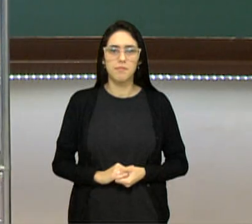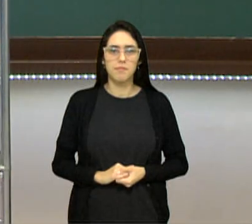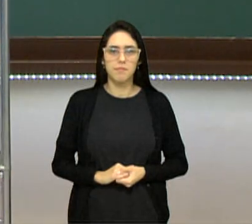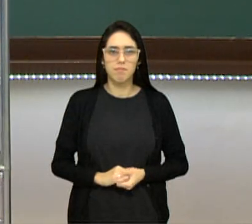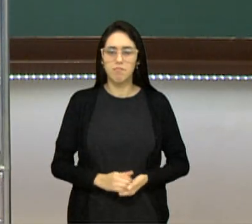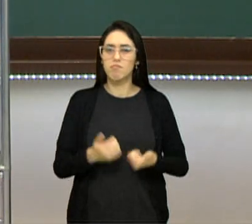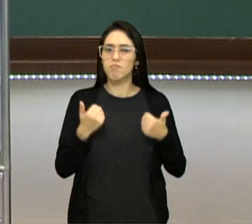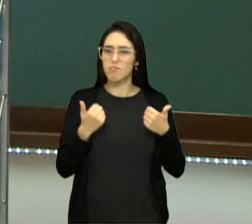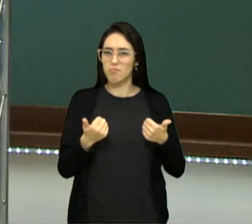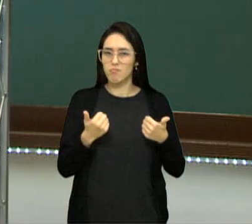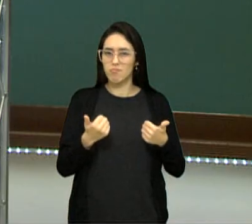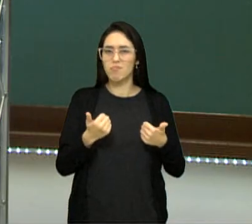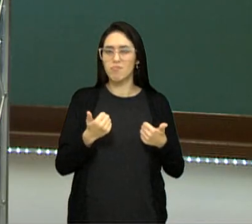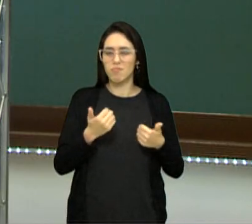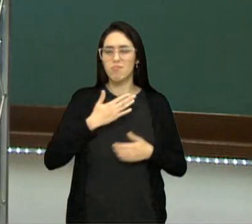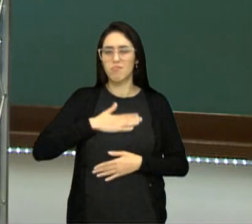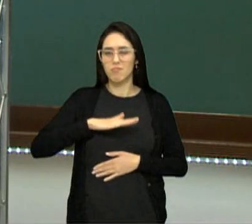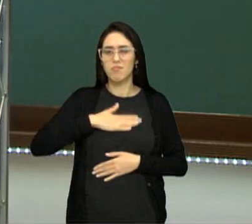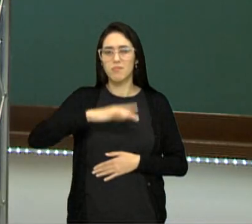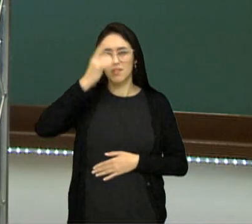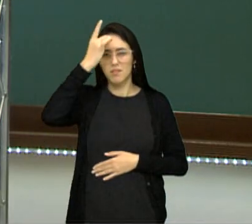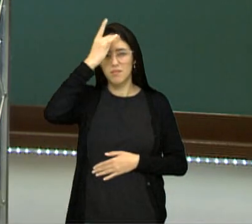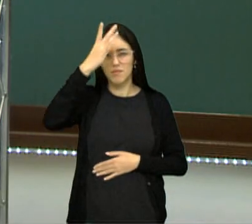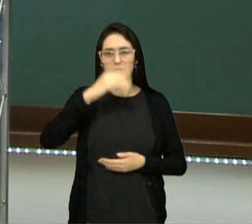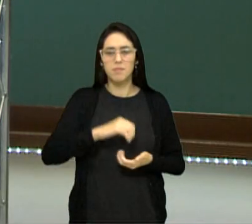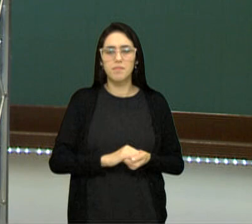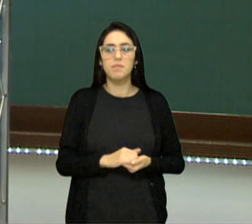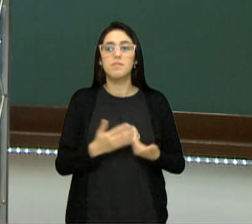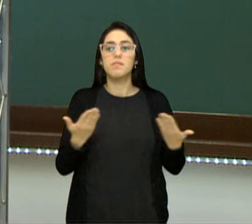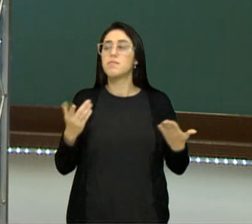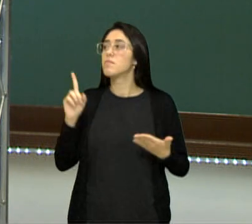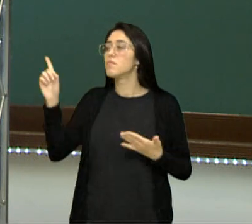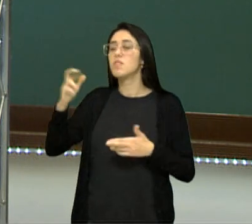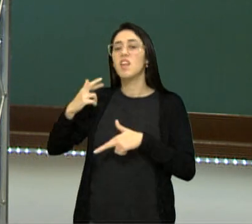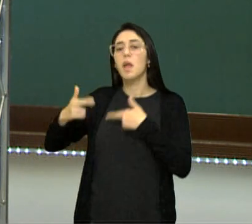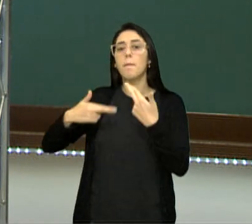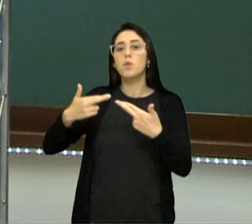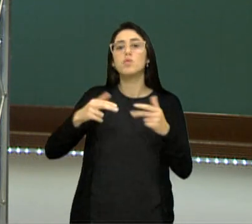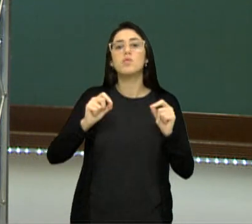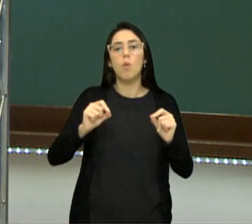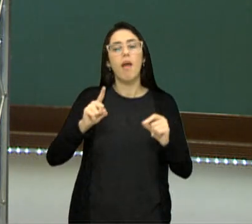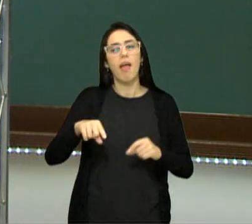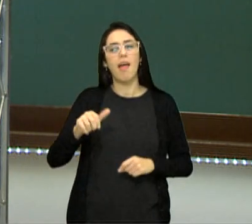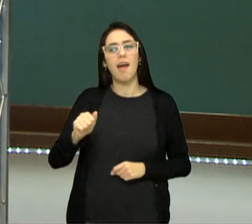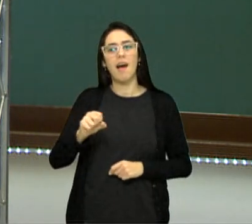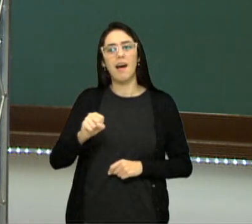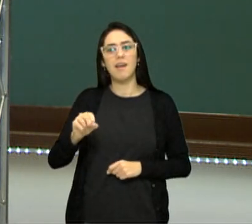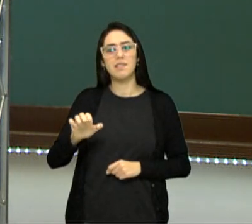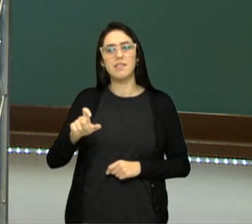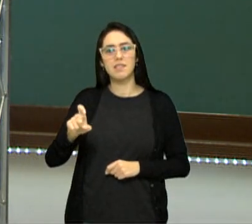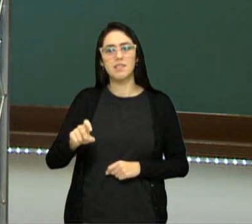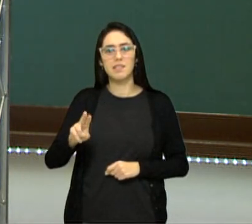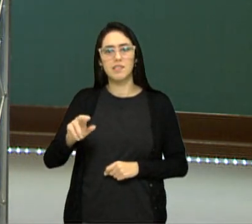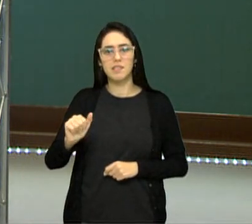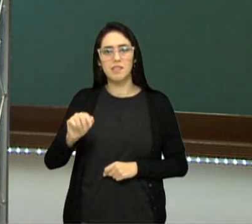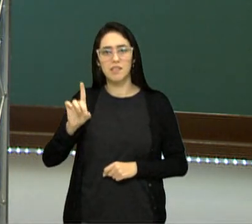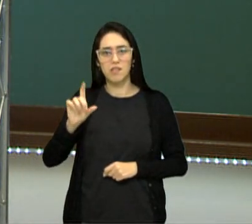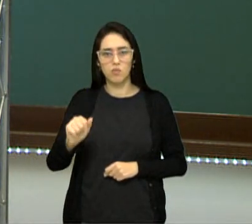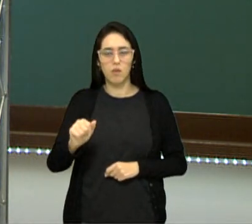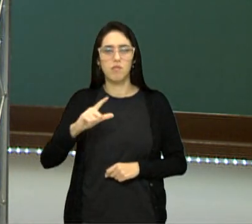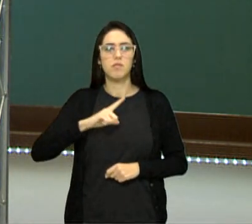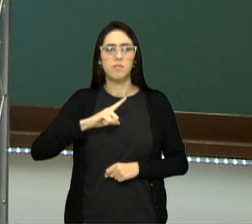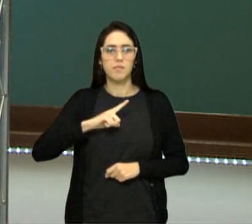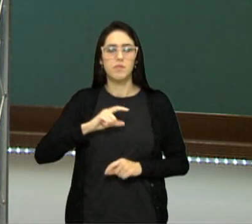Tranquilinha essa, né, pessoal? Qual tipo de reprodução evidenciada ali pela tirinha? É um tipo de reprodução assexuada por cisseparidade e bipartição, onde